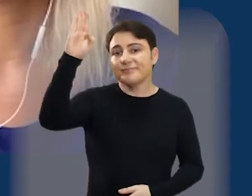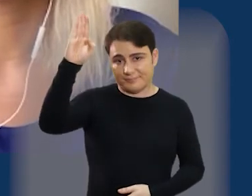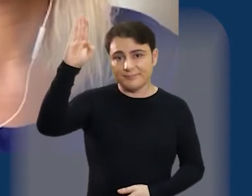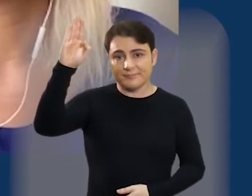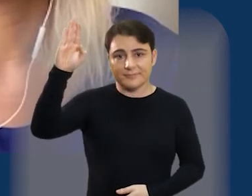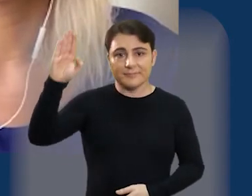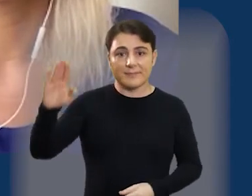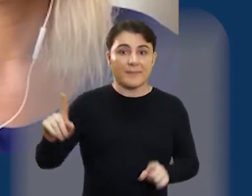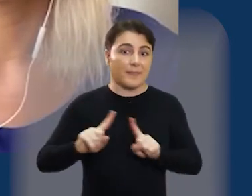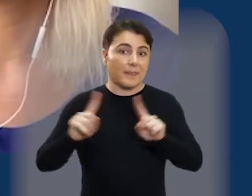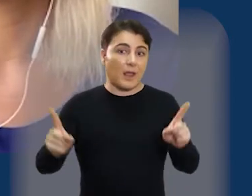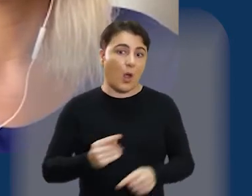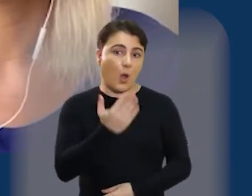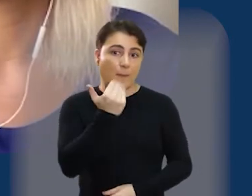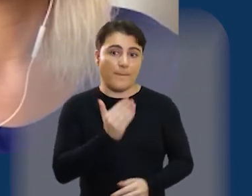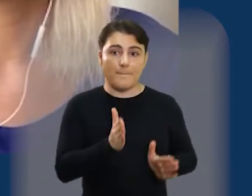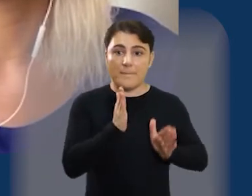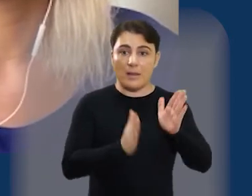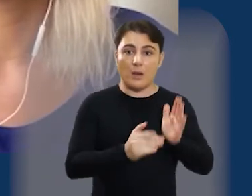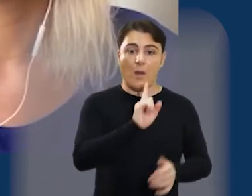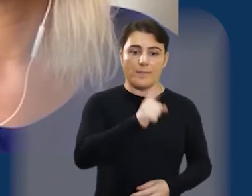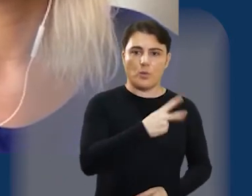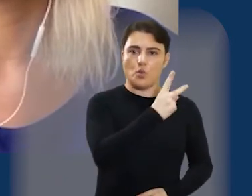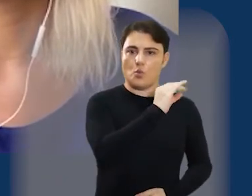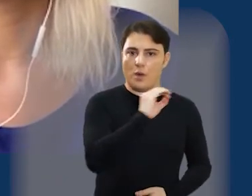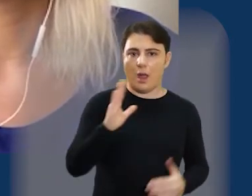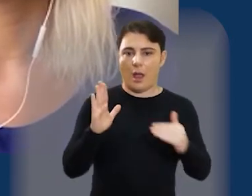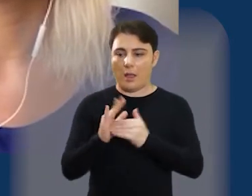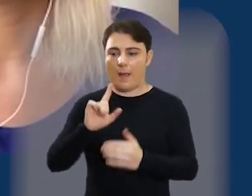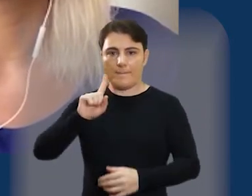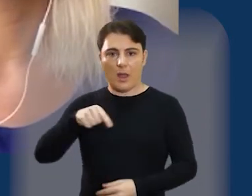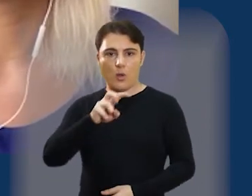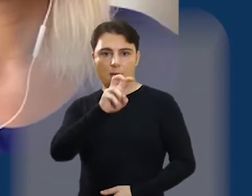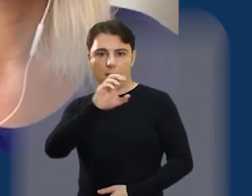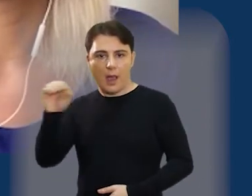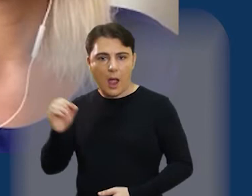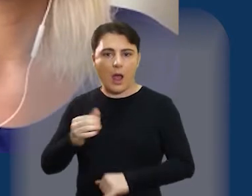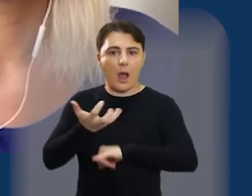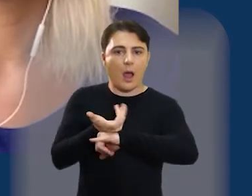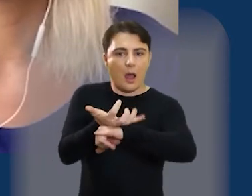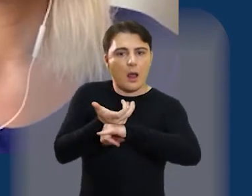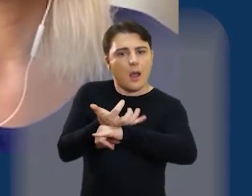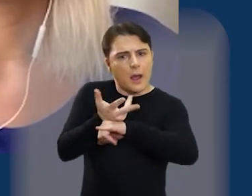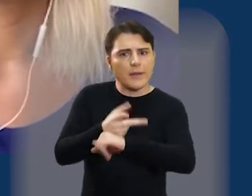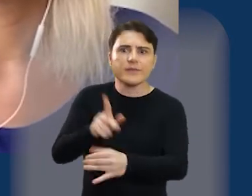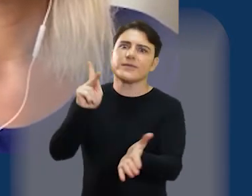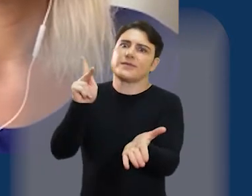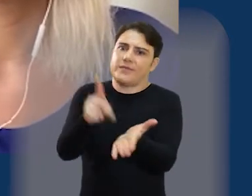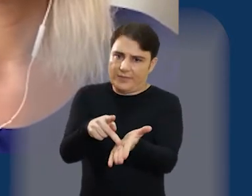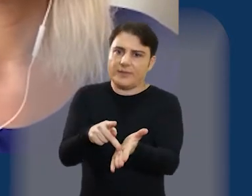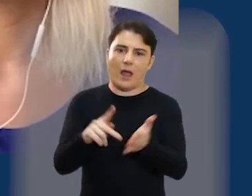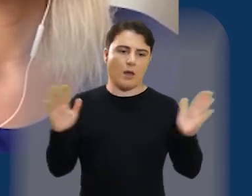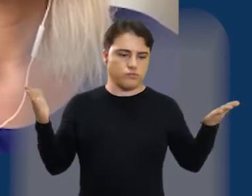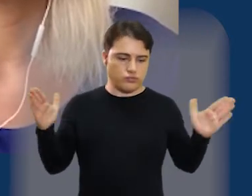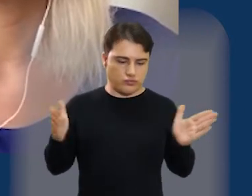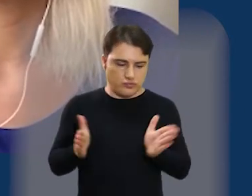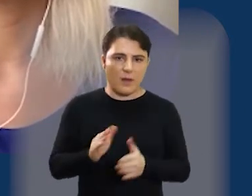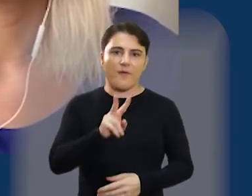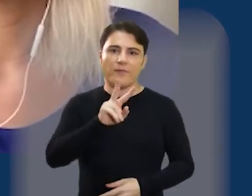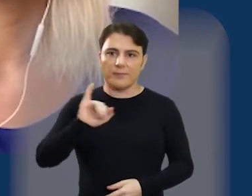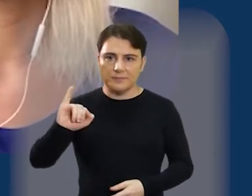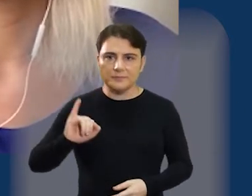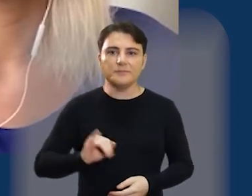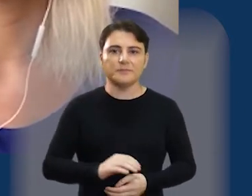de 1.200 a 1.500 calorias favorecem a redução de peso corporal. E se a pessoa não tem condições de